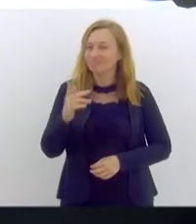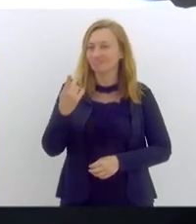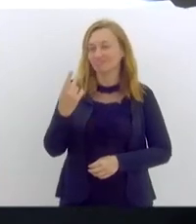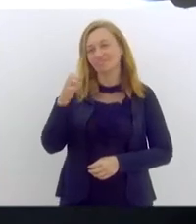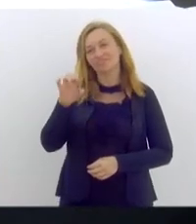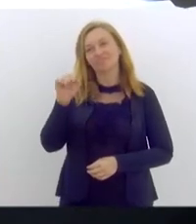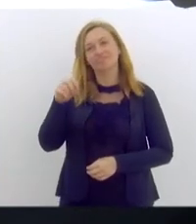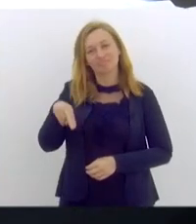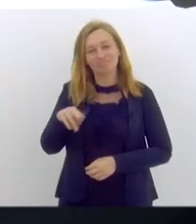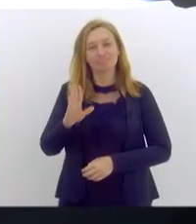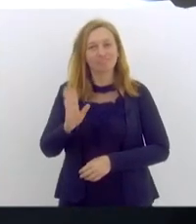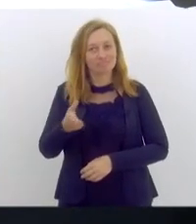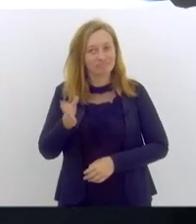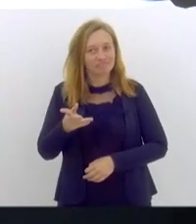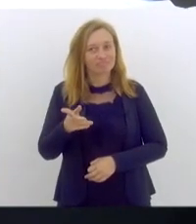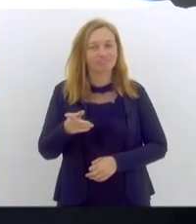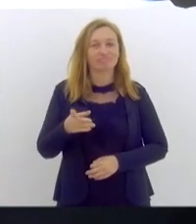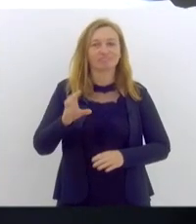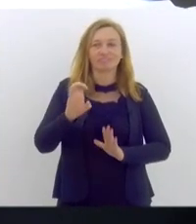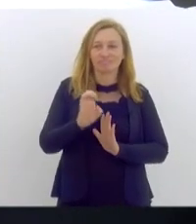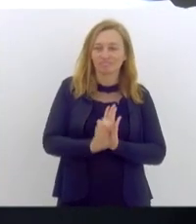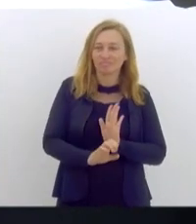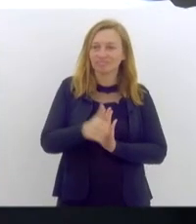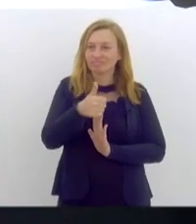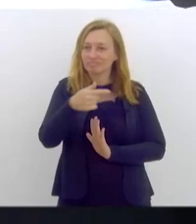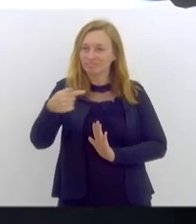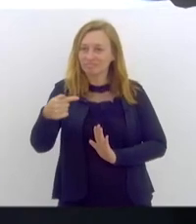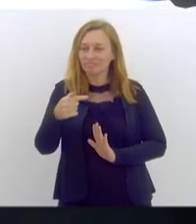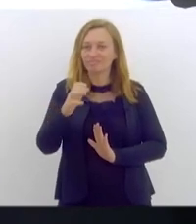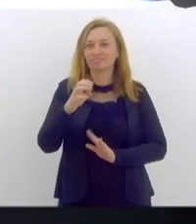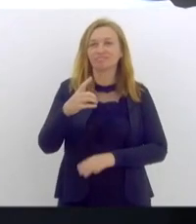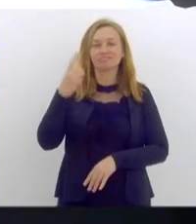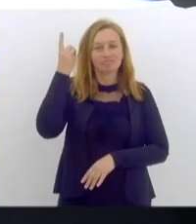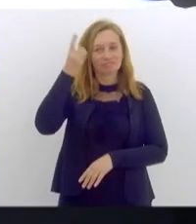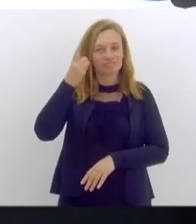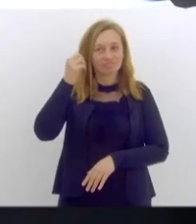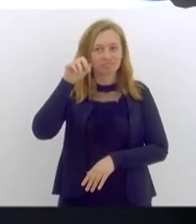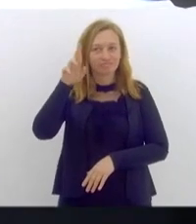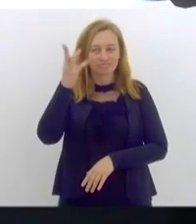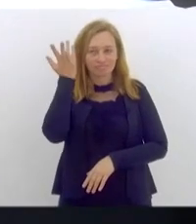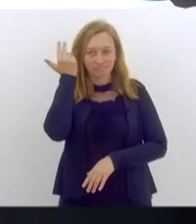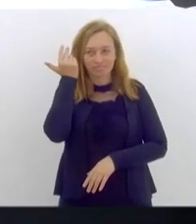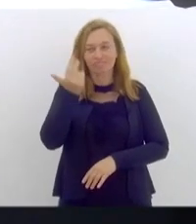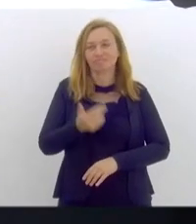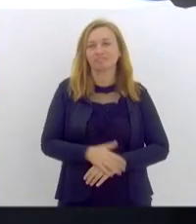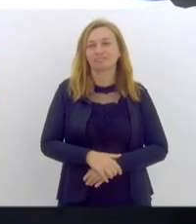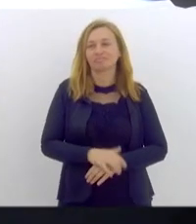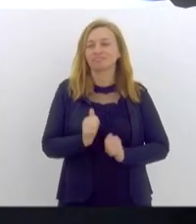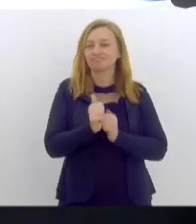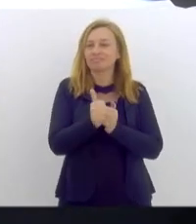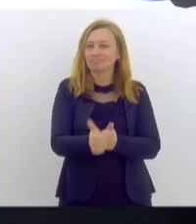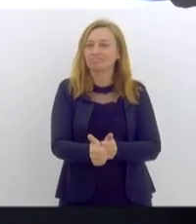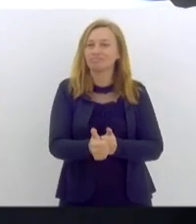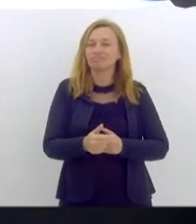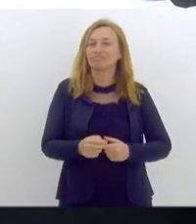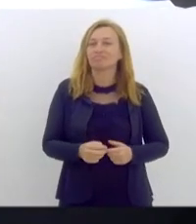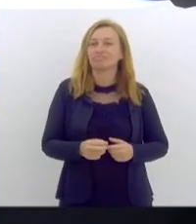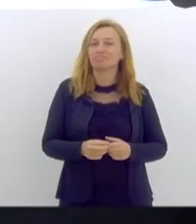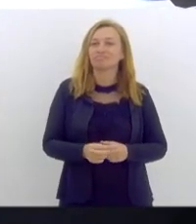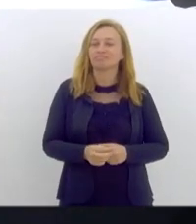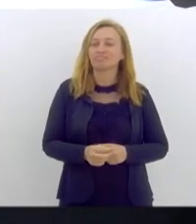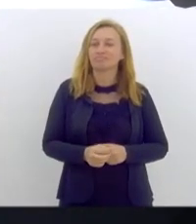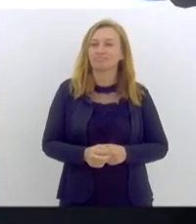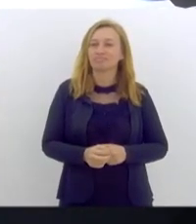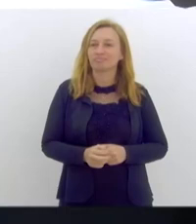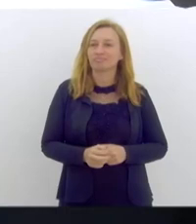já tava com a delegação a emenda 17 do heliomar coelho acompanhado do inteiro